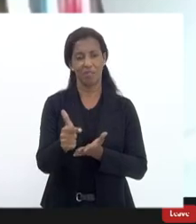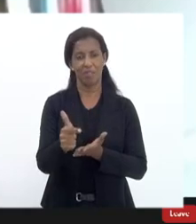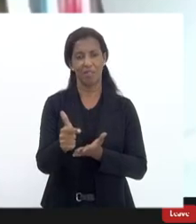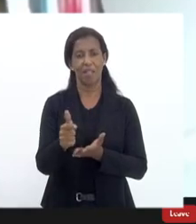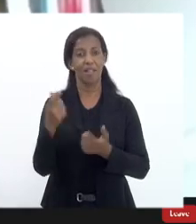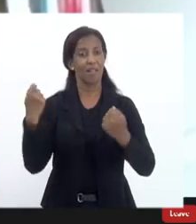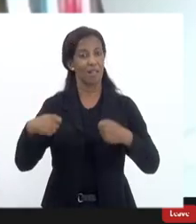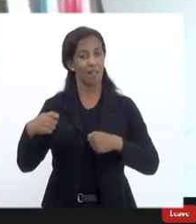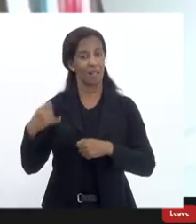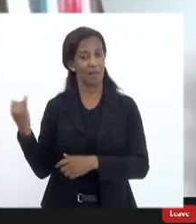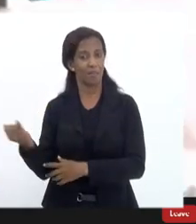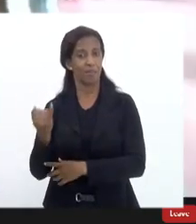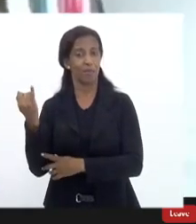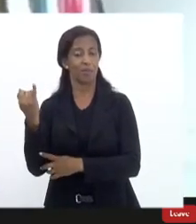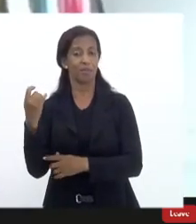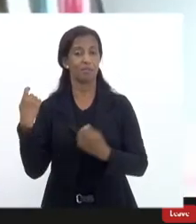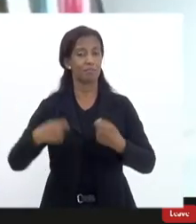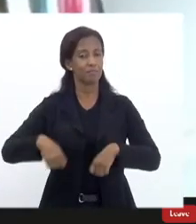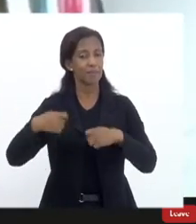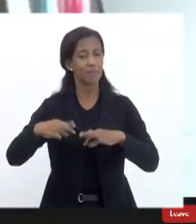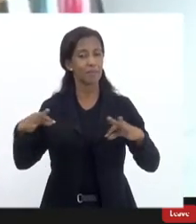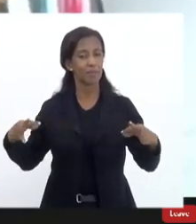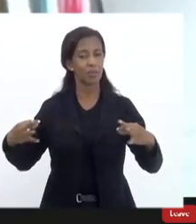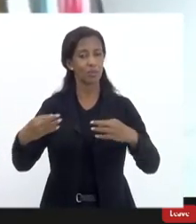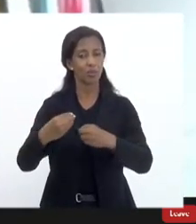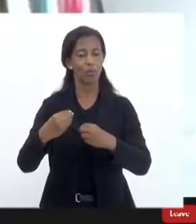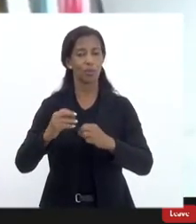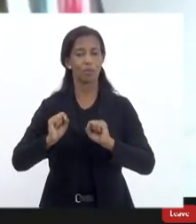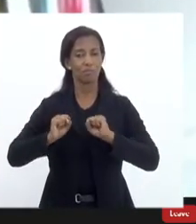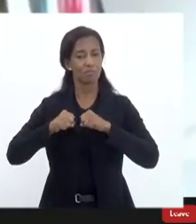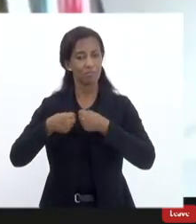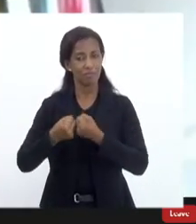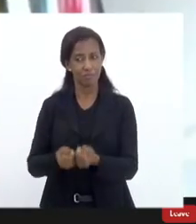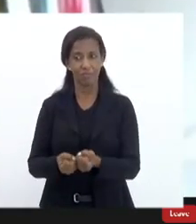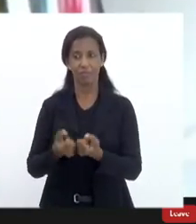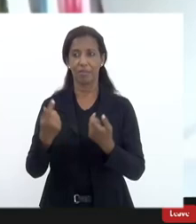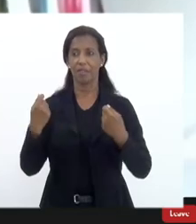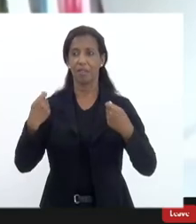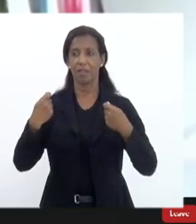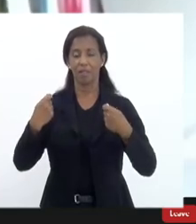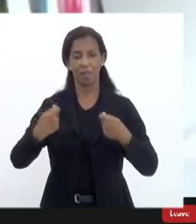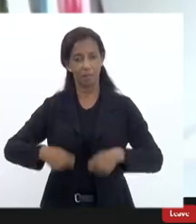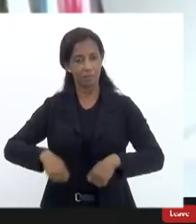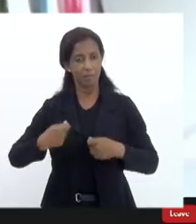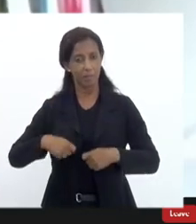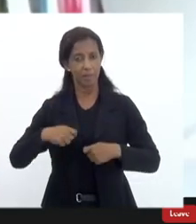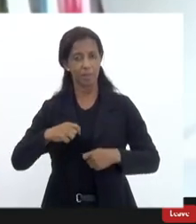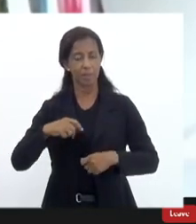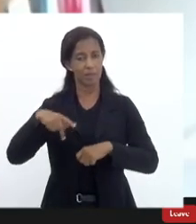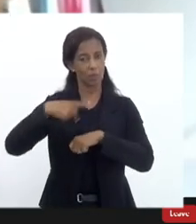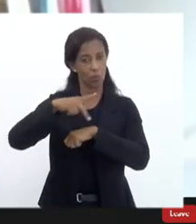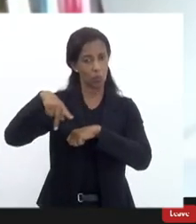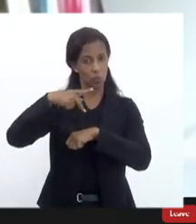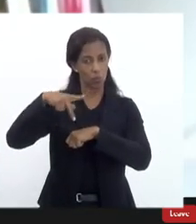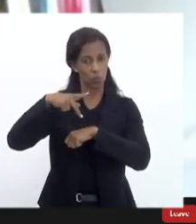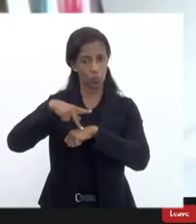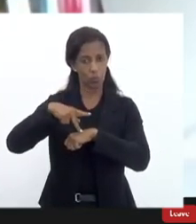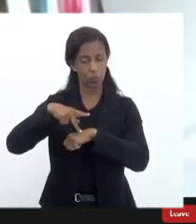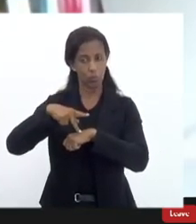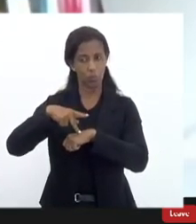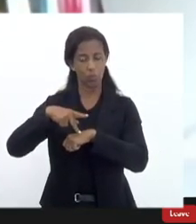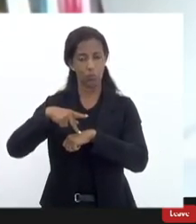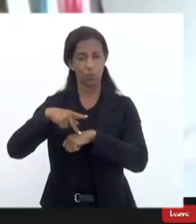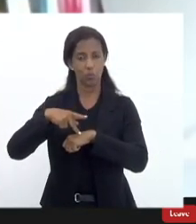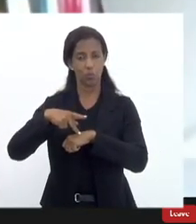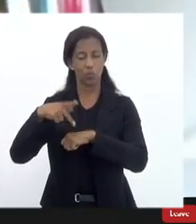ela precisa de todas as forças e o nosso país, e no